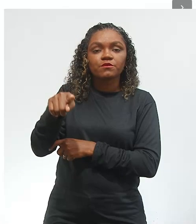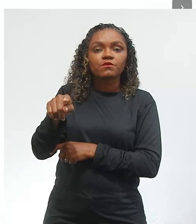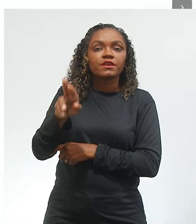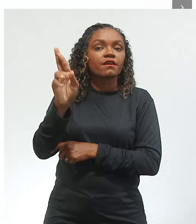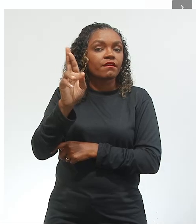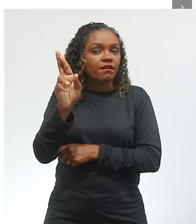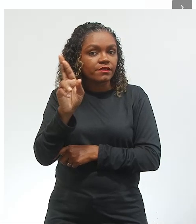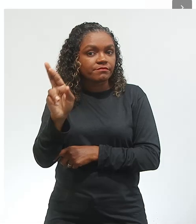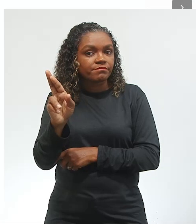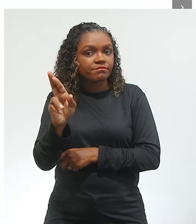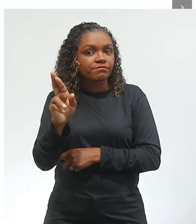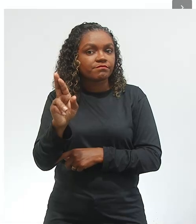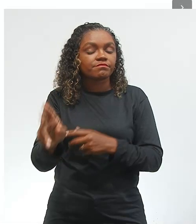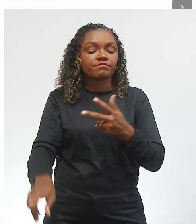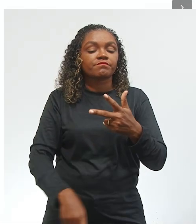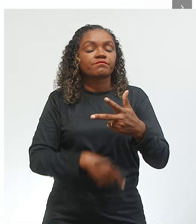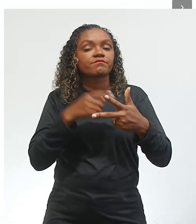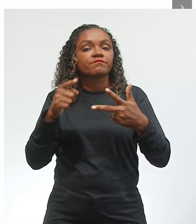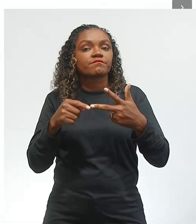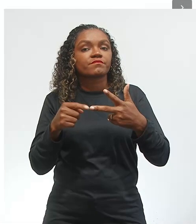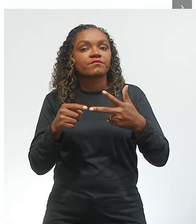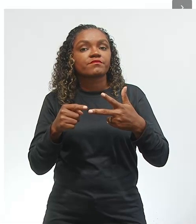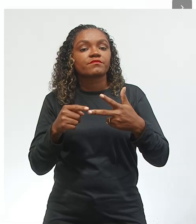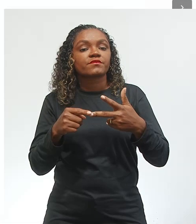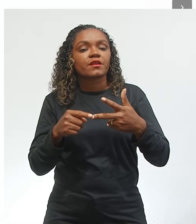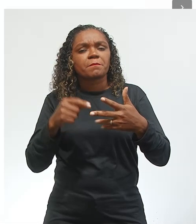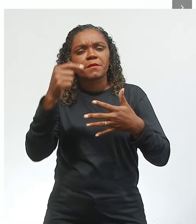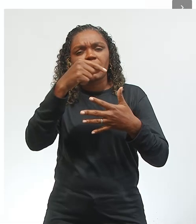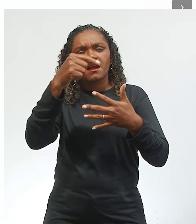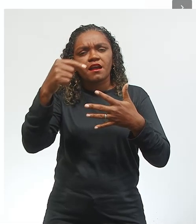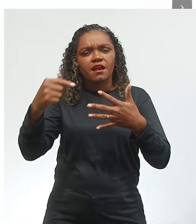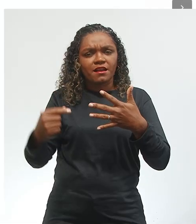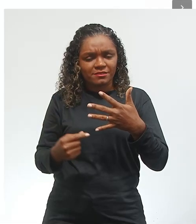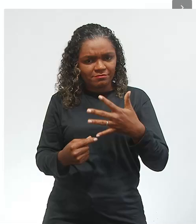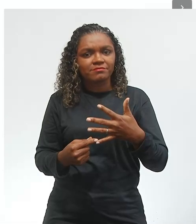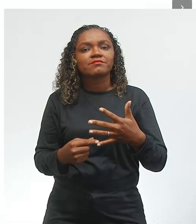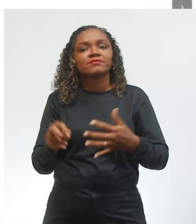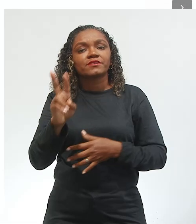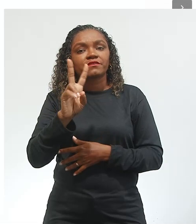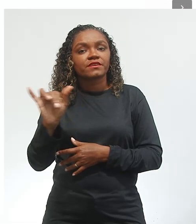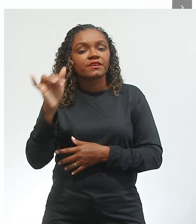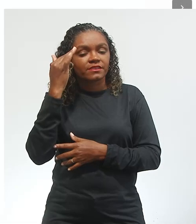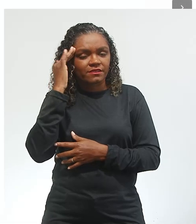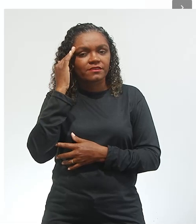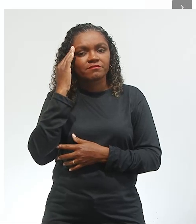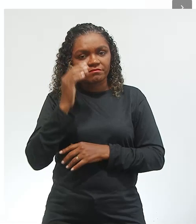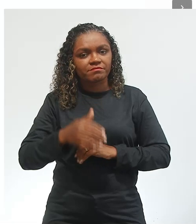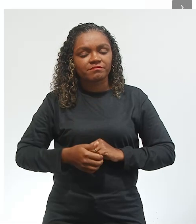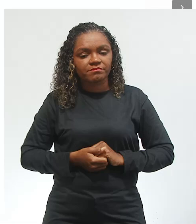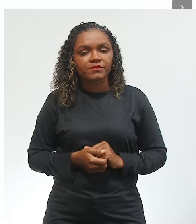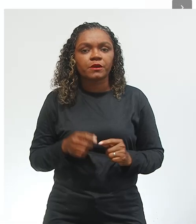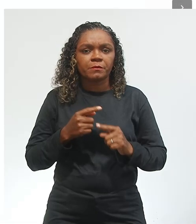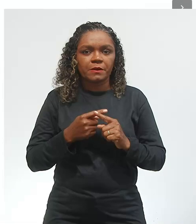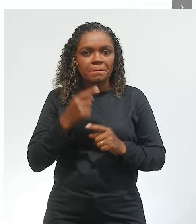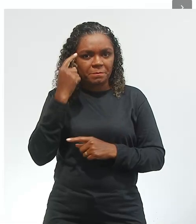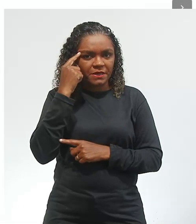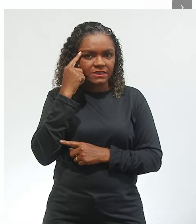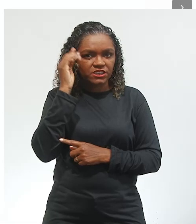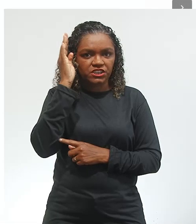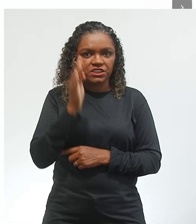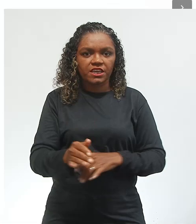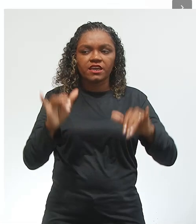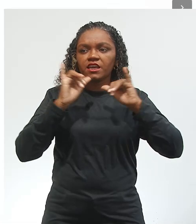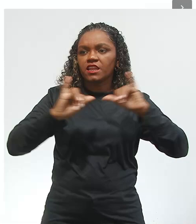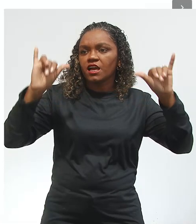lidar naquele momento. E também eles vão entender que o marketing ele é muito mais que publicidade. Na verdade,